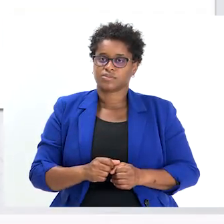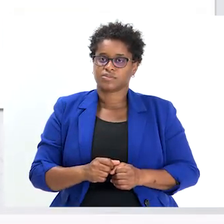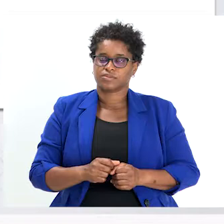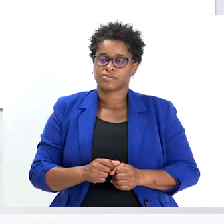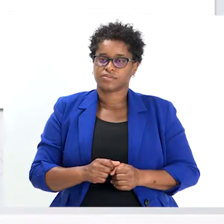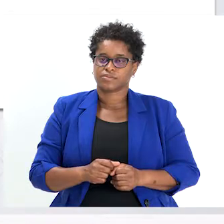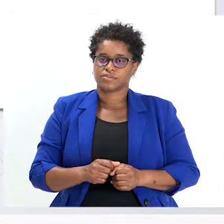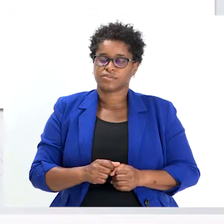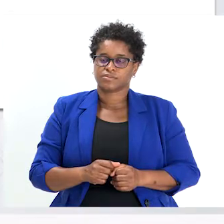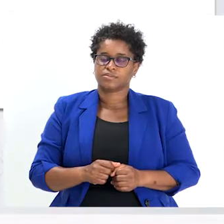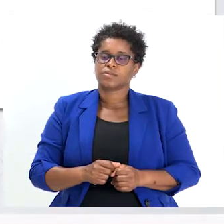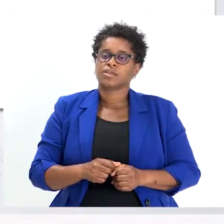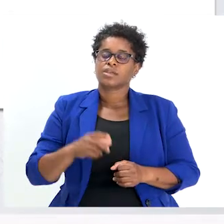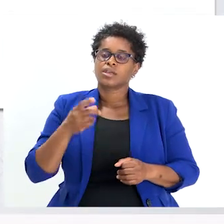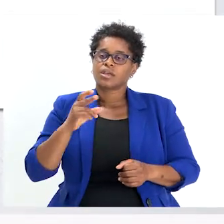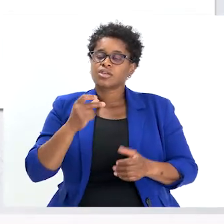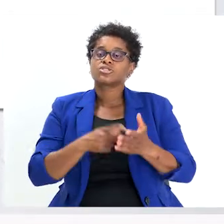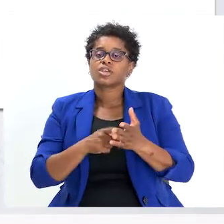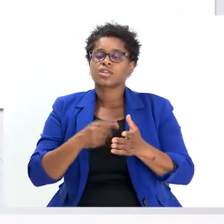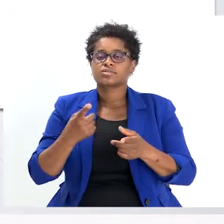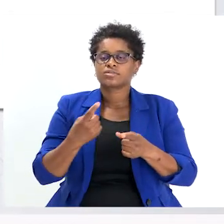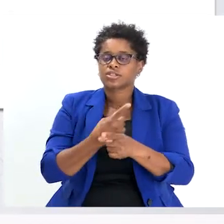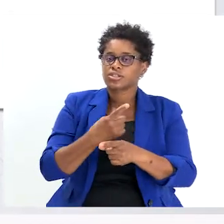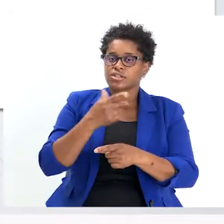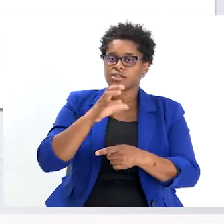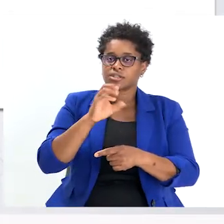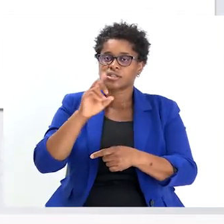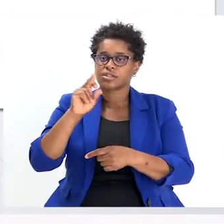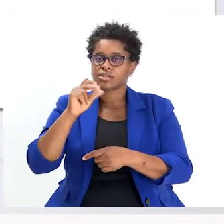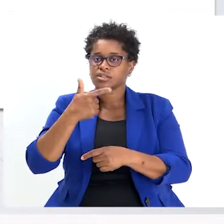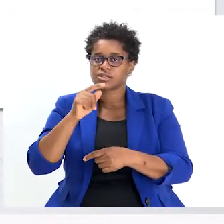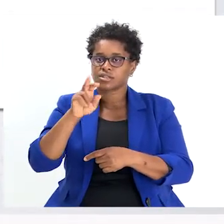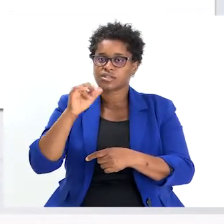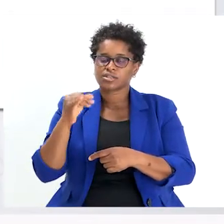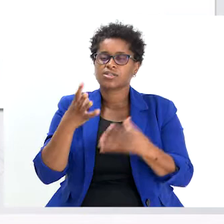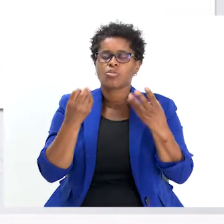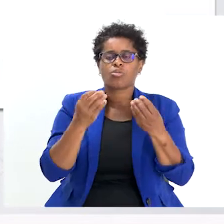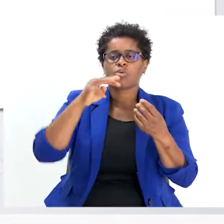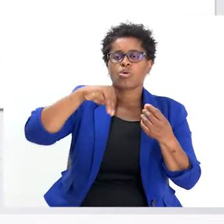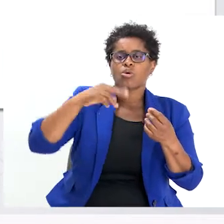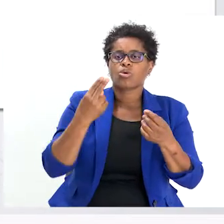que as necessidades caracterizam-se pela multiplicidade,